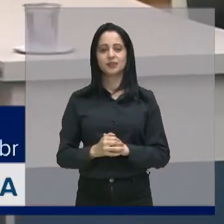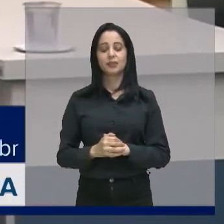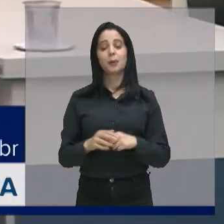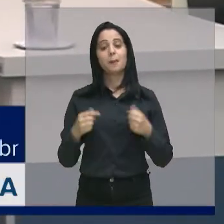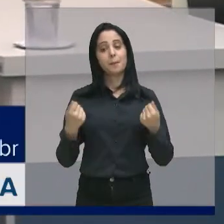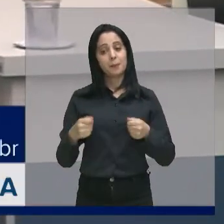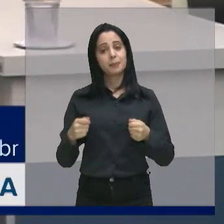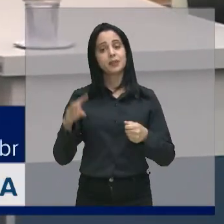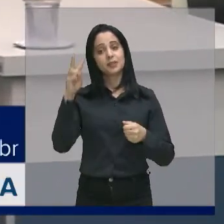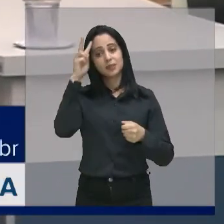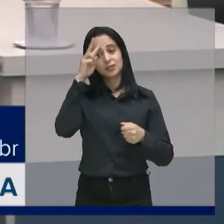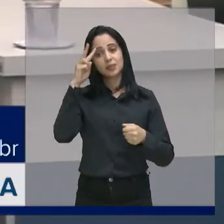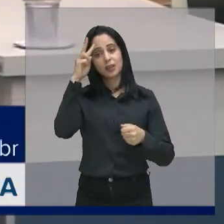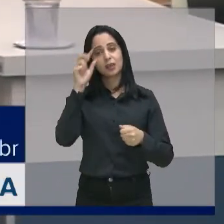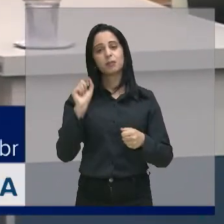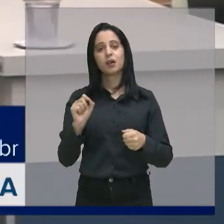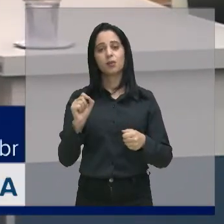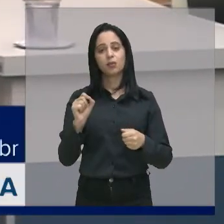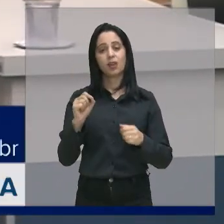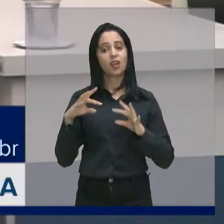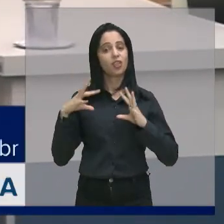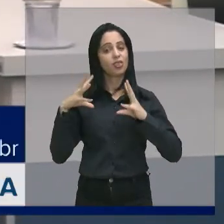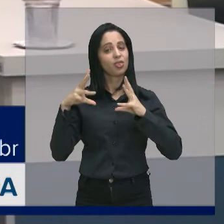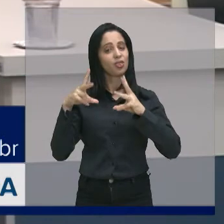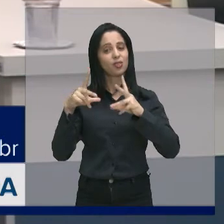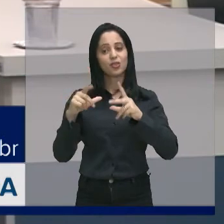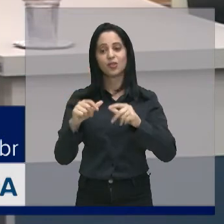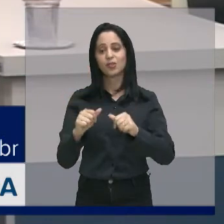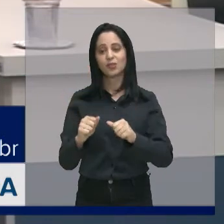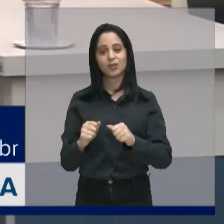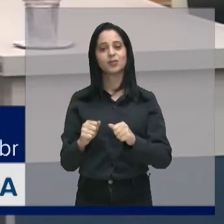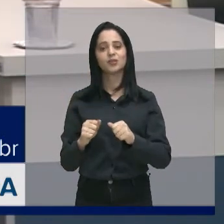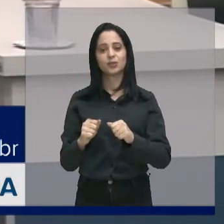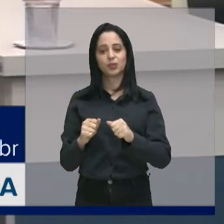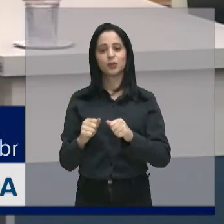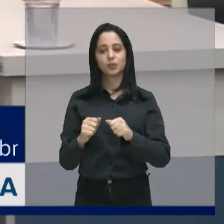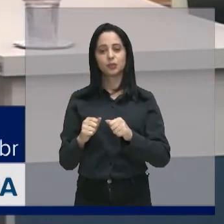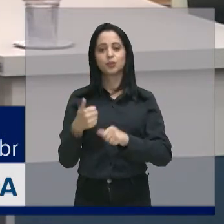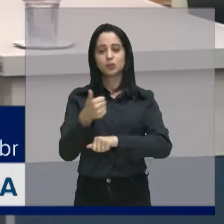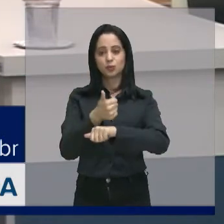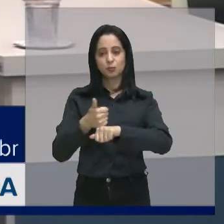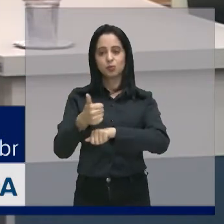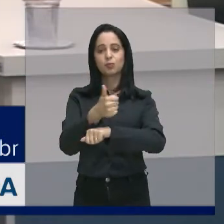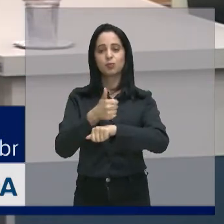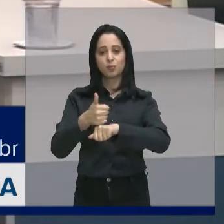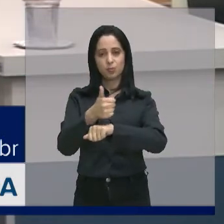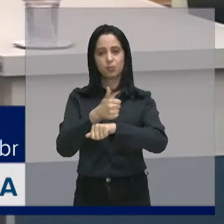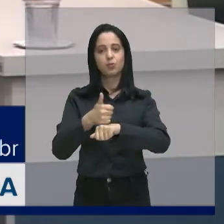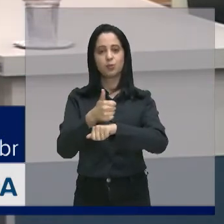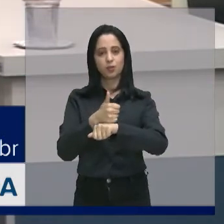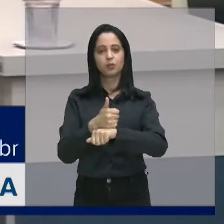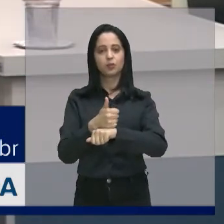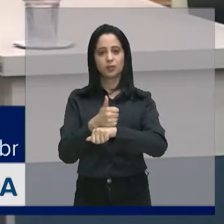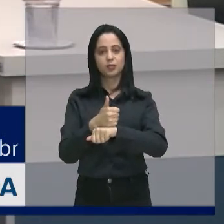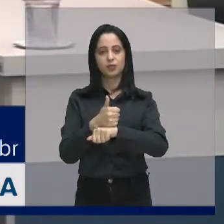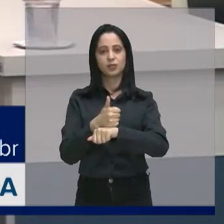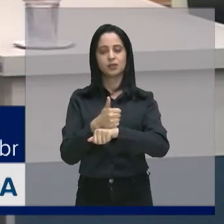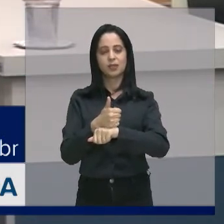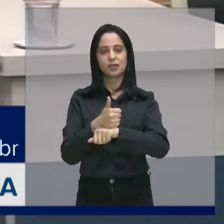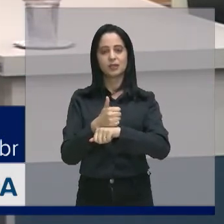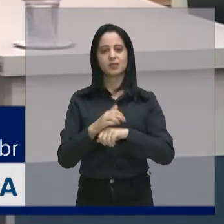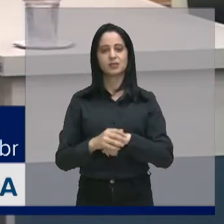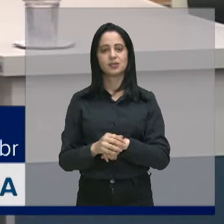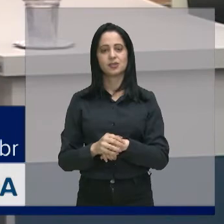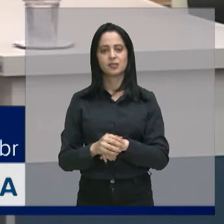lembrar de todos os profissionais, inclusive os da área de educação física, Porque, assim, incrivelmente,